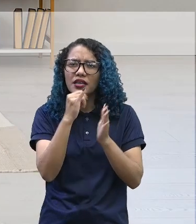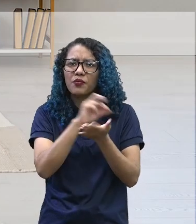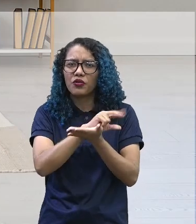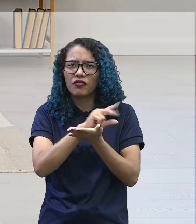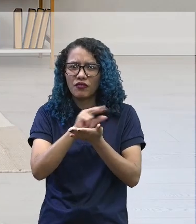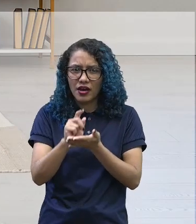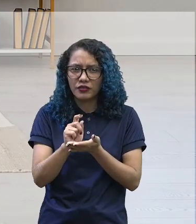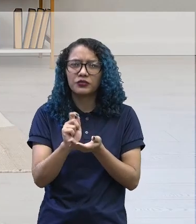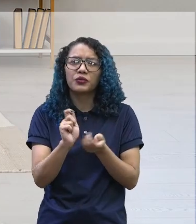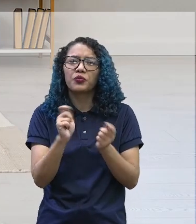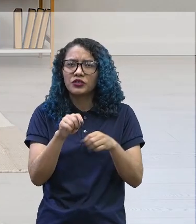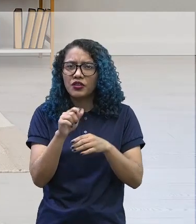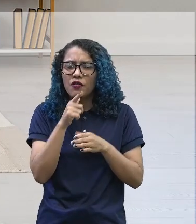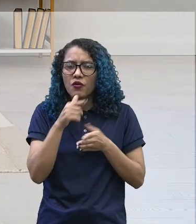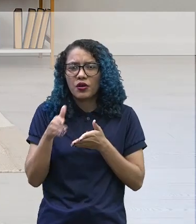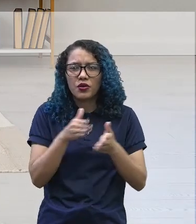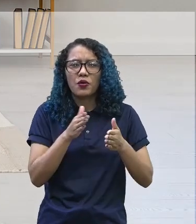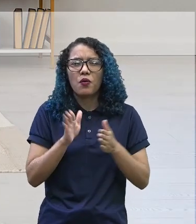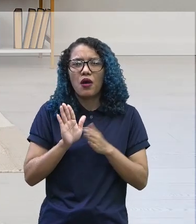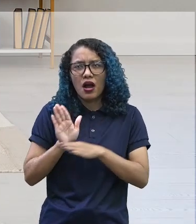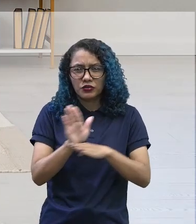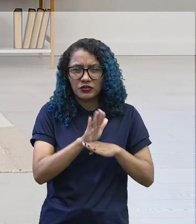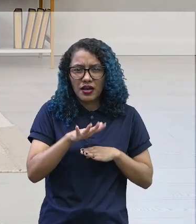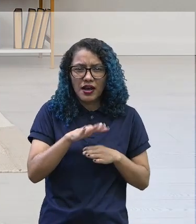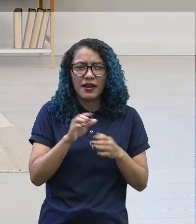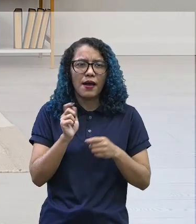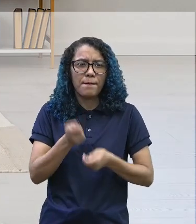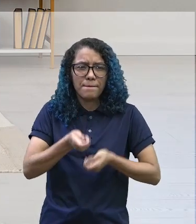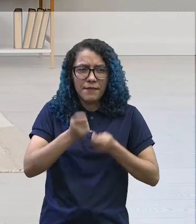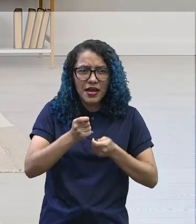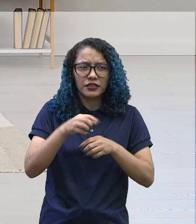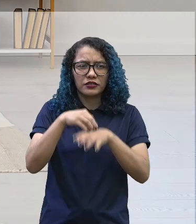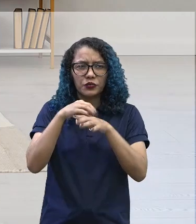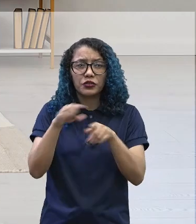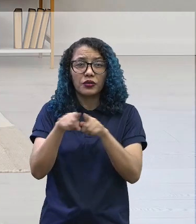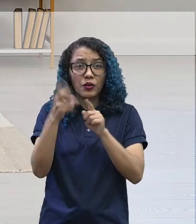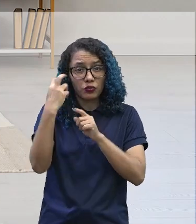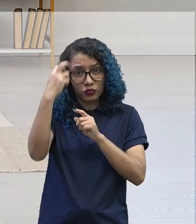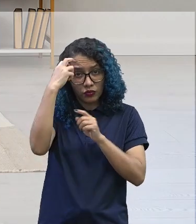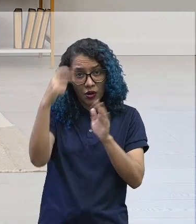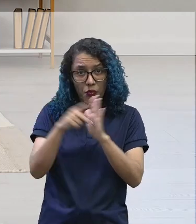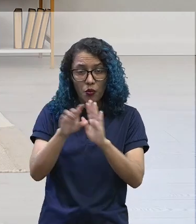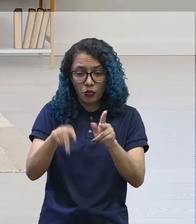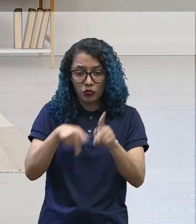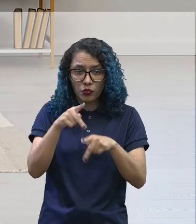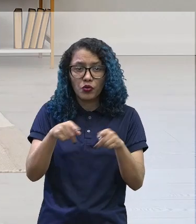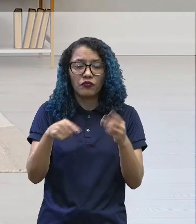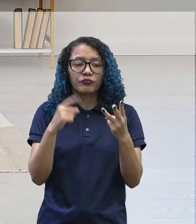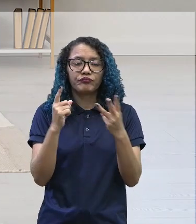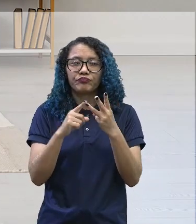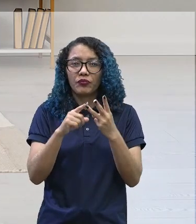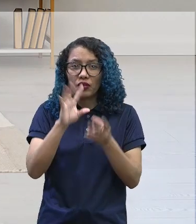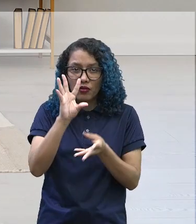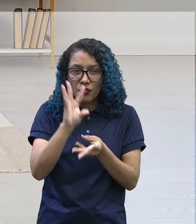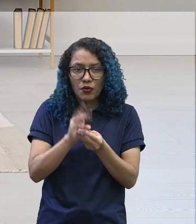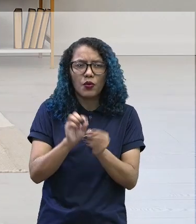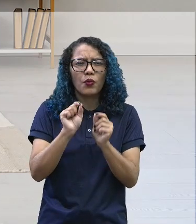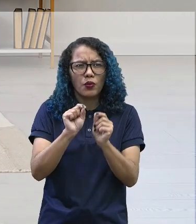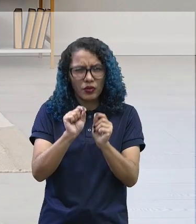na pesca, no transporte e na cultura da comunidade. Por fim, na conclusão,